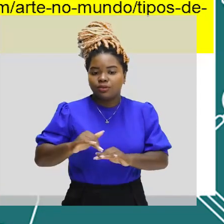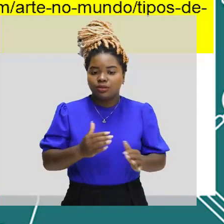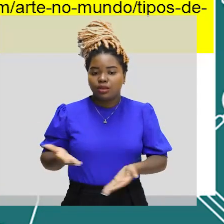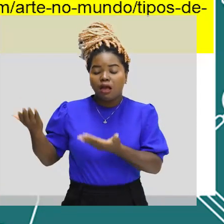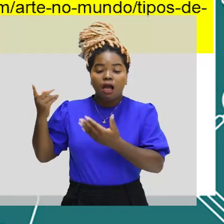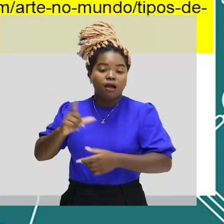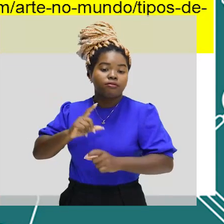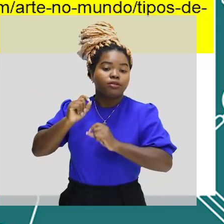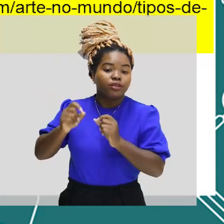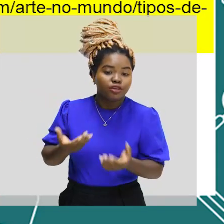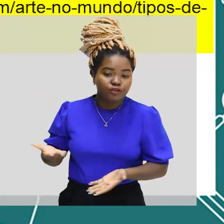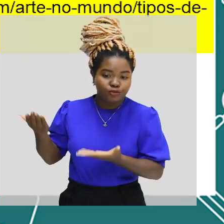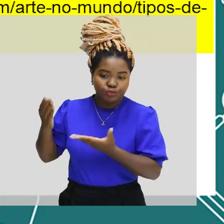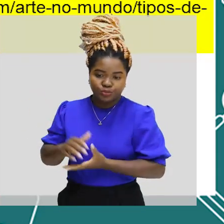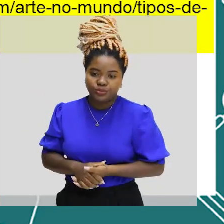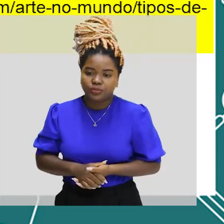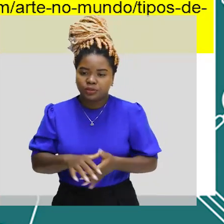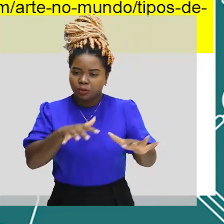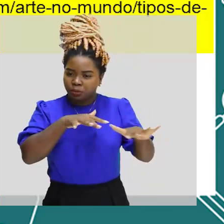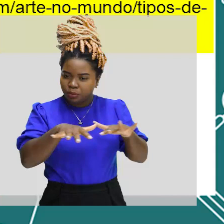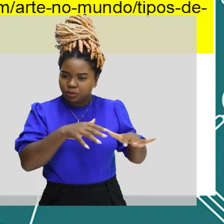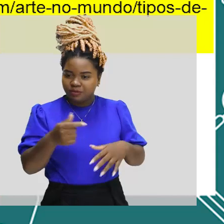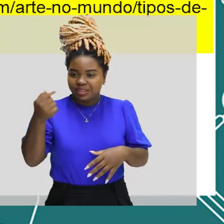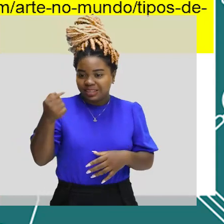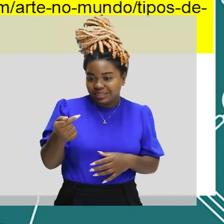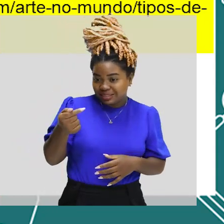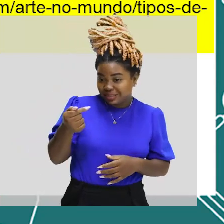o manifesto das 7 artes. A gente começou com 3,